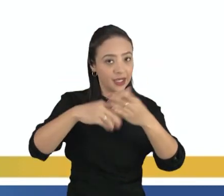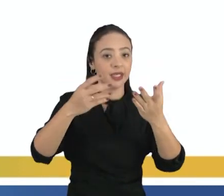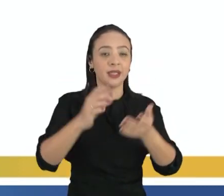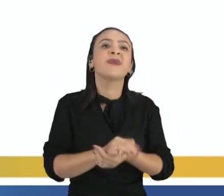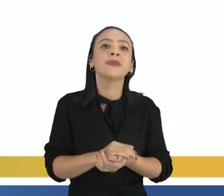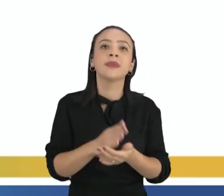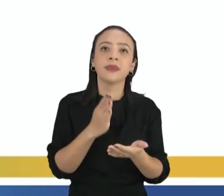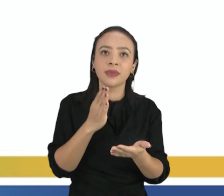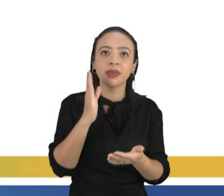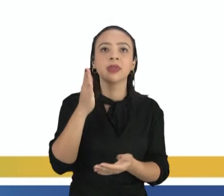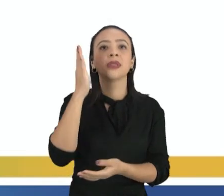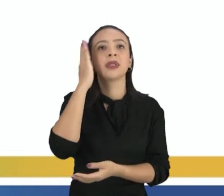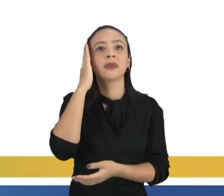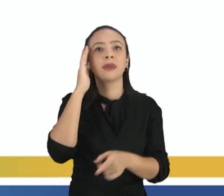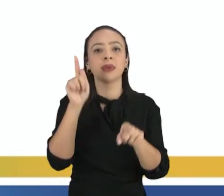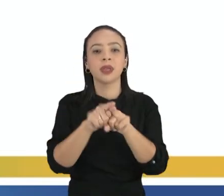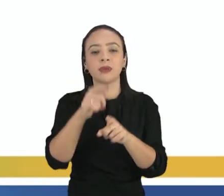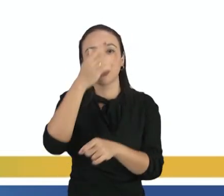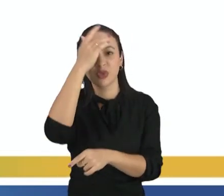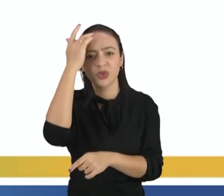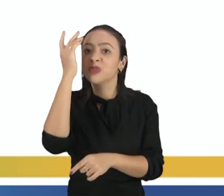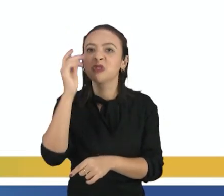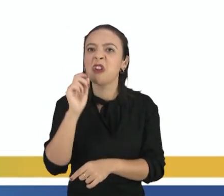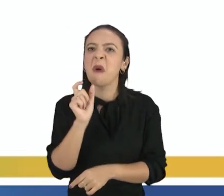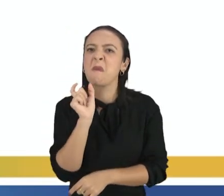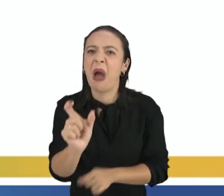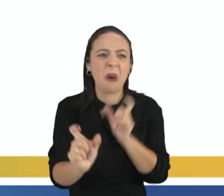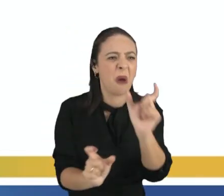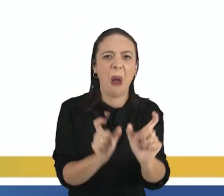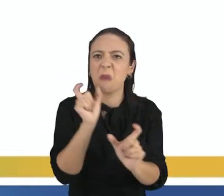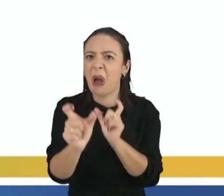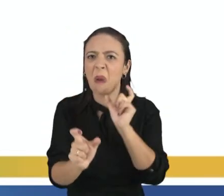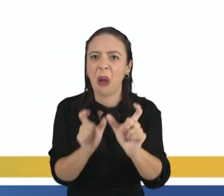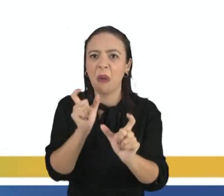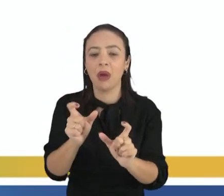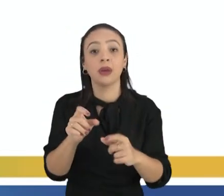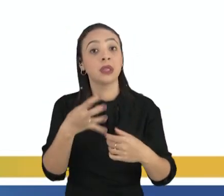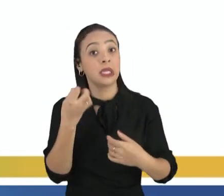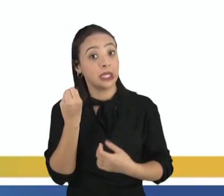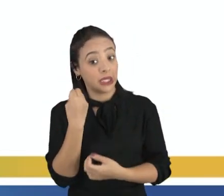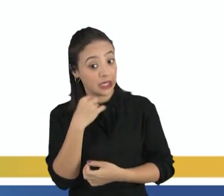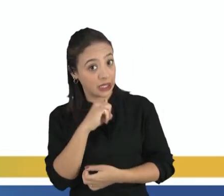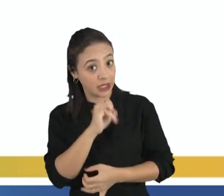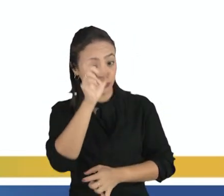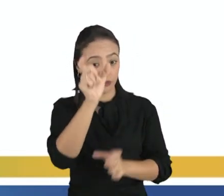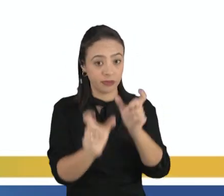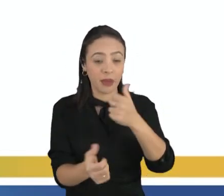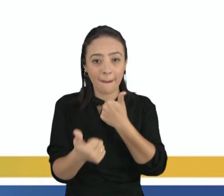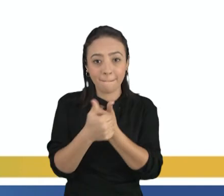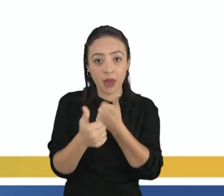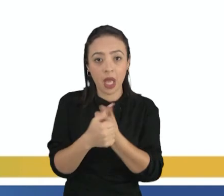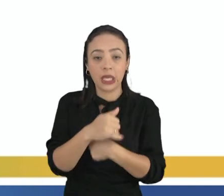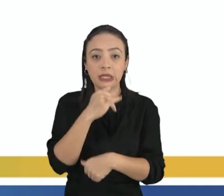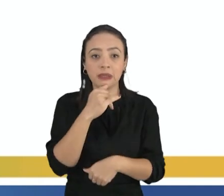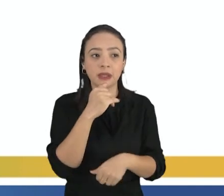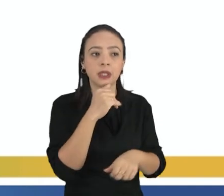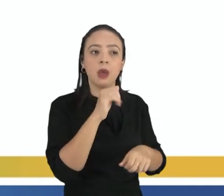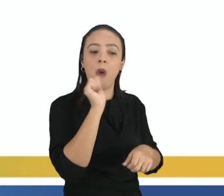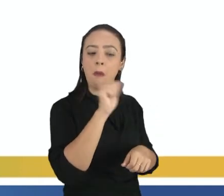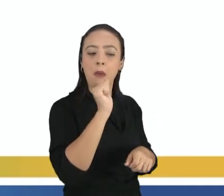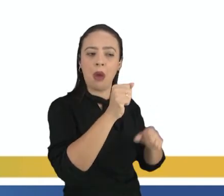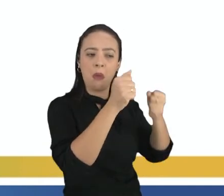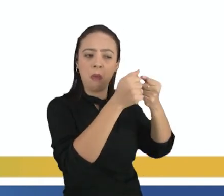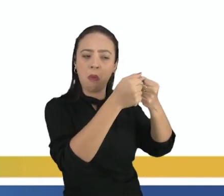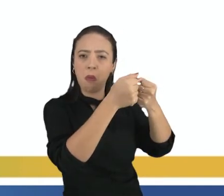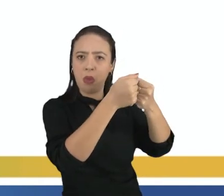você já sabe que aquele personagem está xingando. Quando o personagem ele está se aproximando de uma porta e nessa